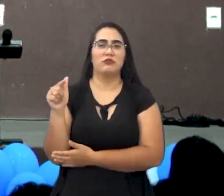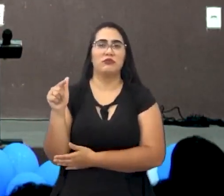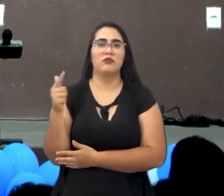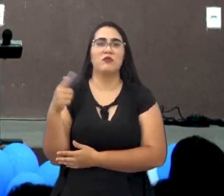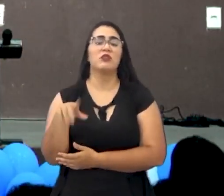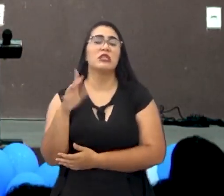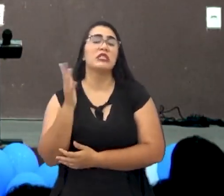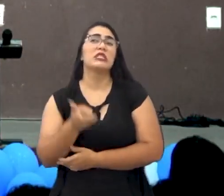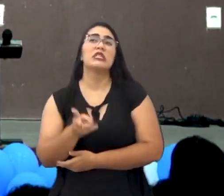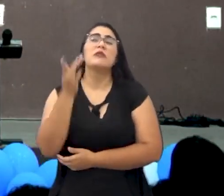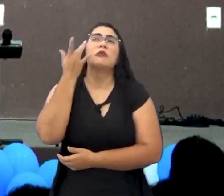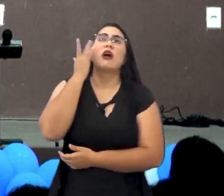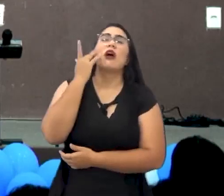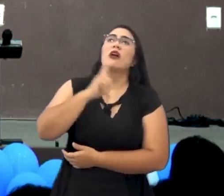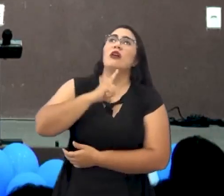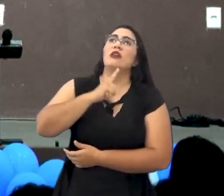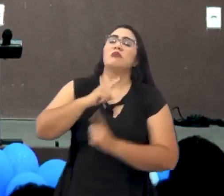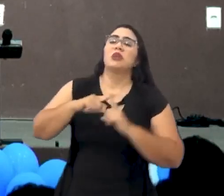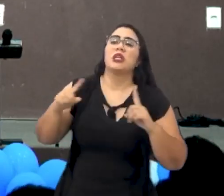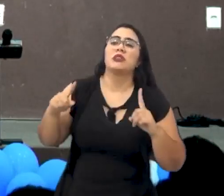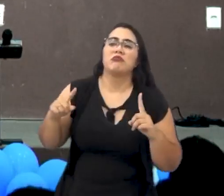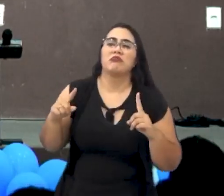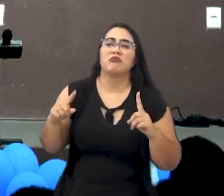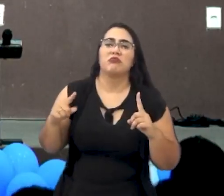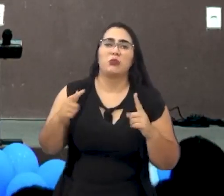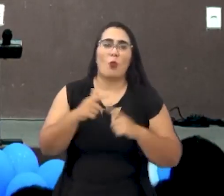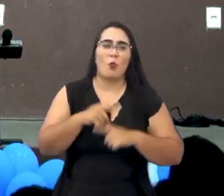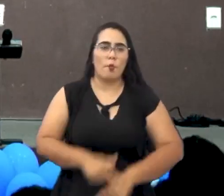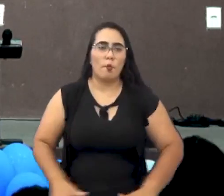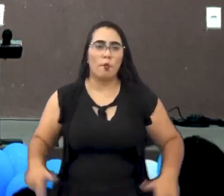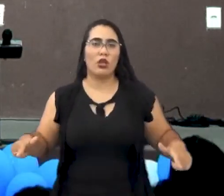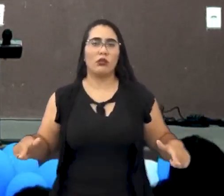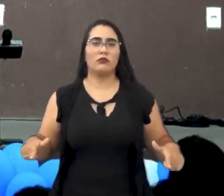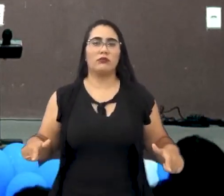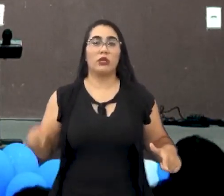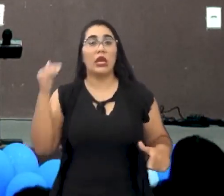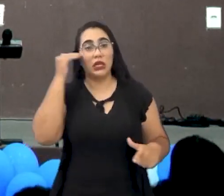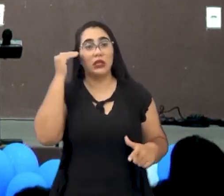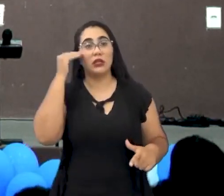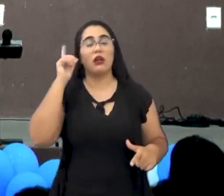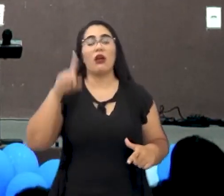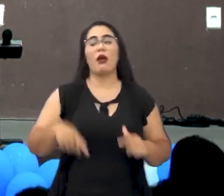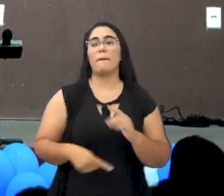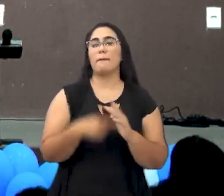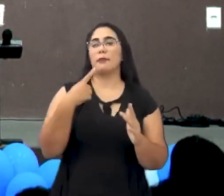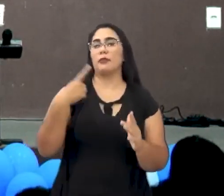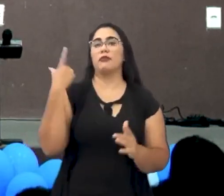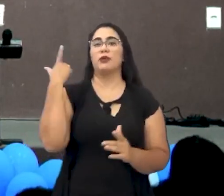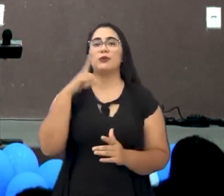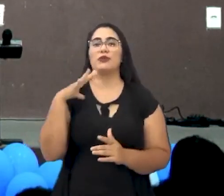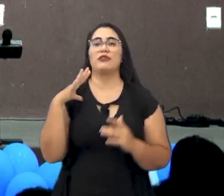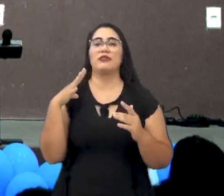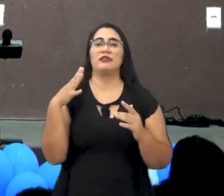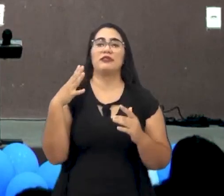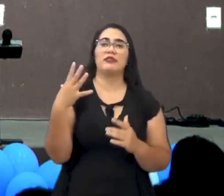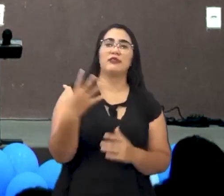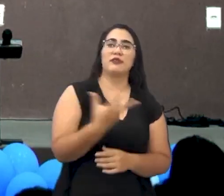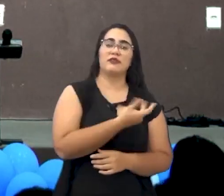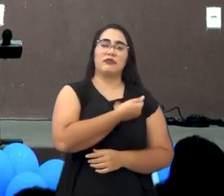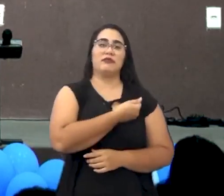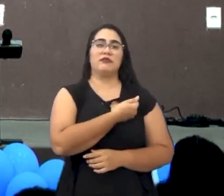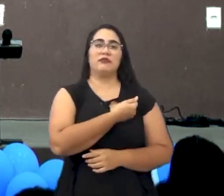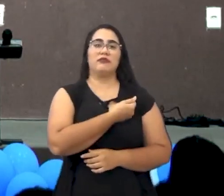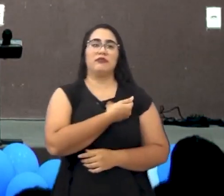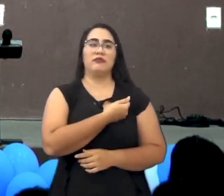sempre achou que tinha, mas você nunca teve nada. E reconhecer isso é o primeiro passo para entregar sua vida a Jesus. Para